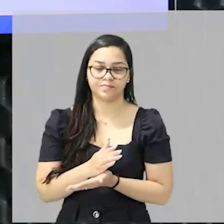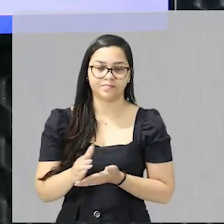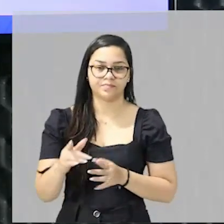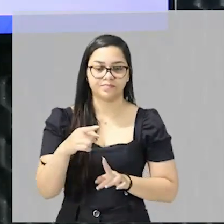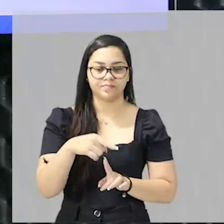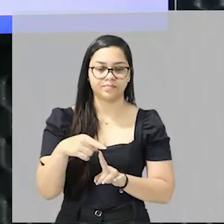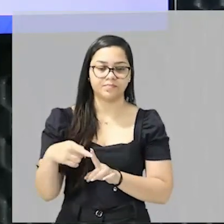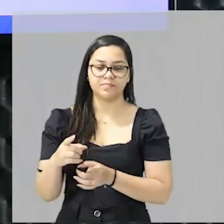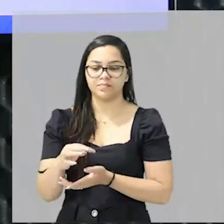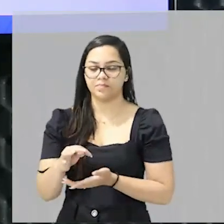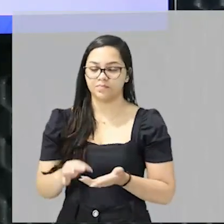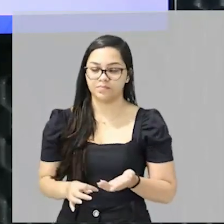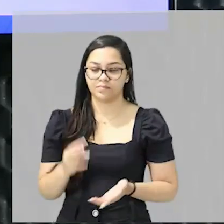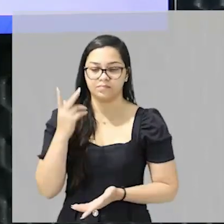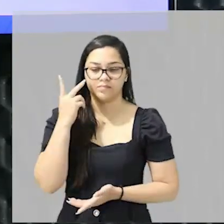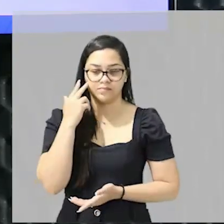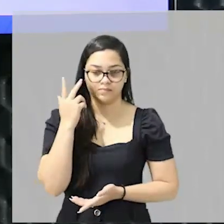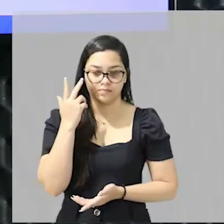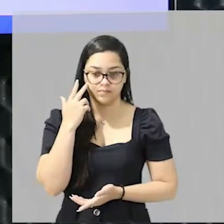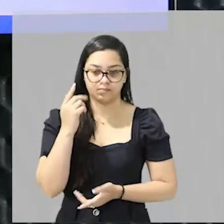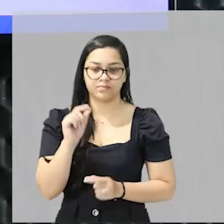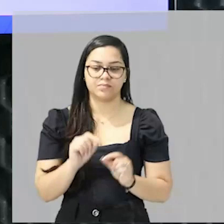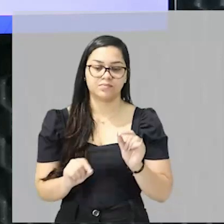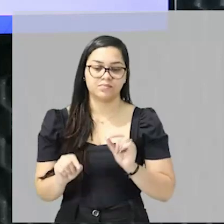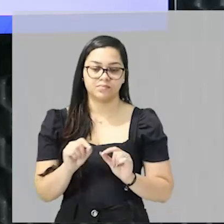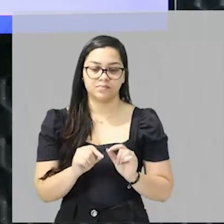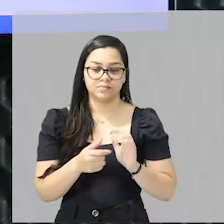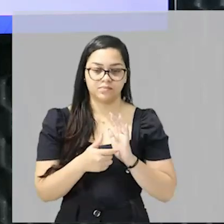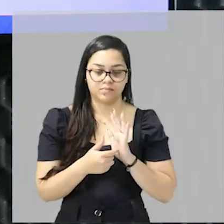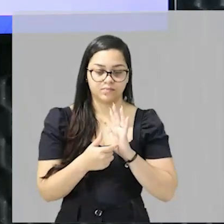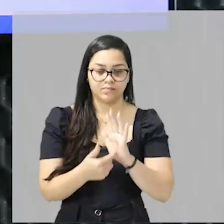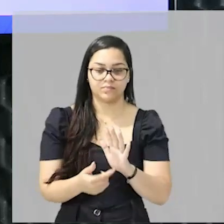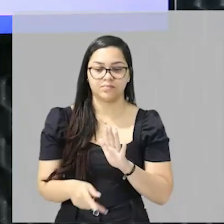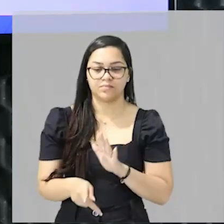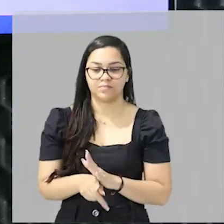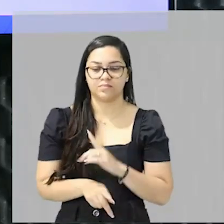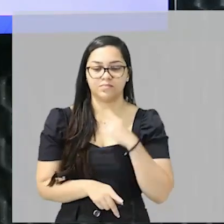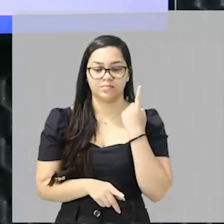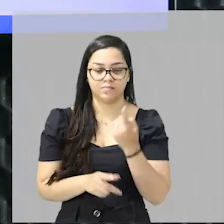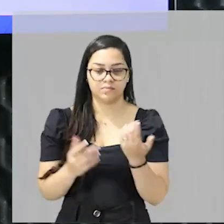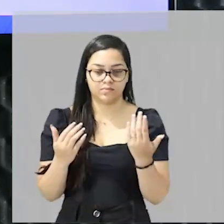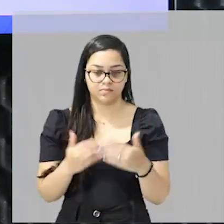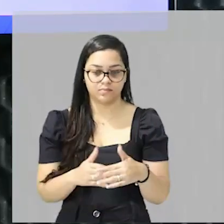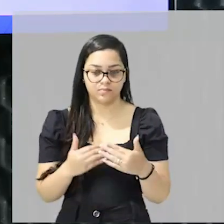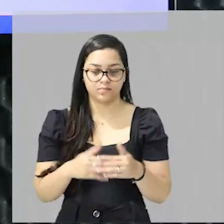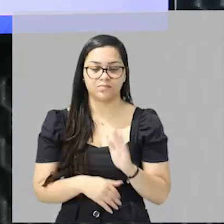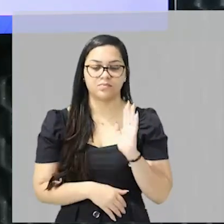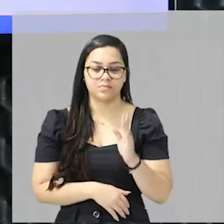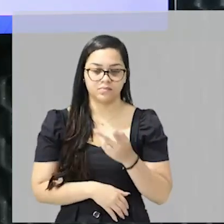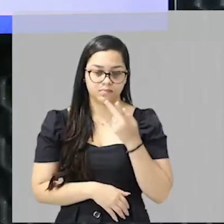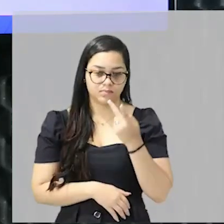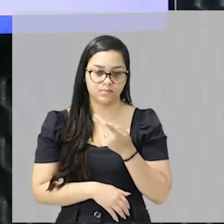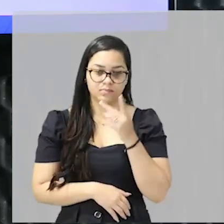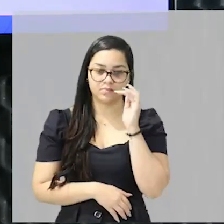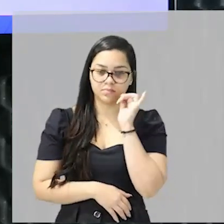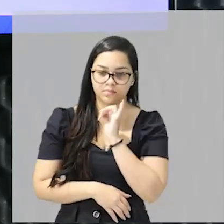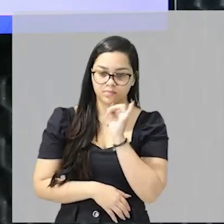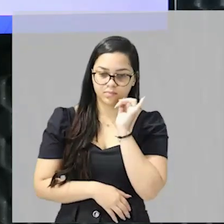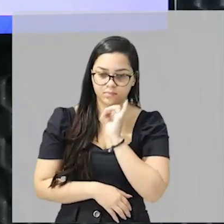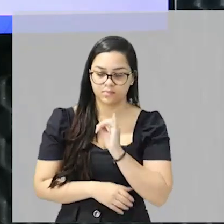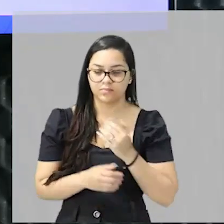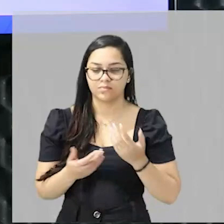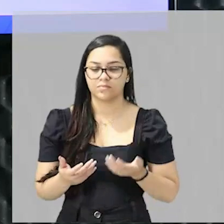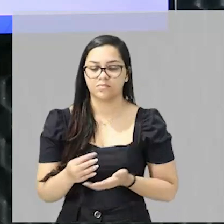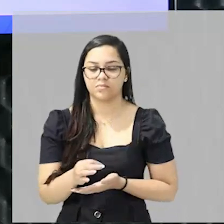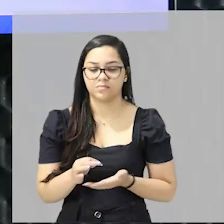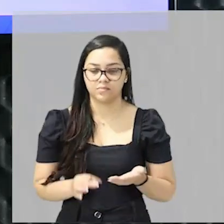textos bem comuns, bem frequentes, que vêm aparecendo nas nossas provas. Nós já falamos, por exemplo, de